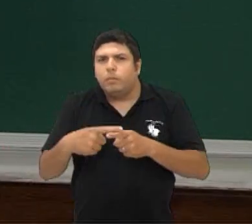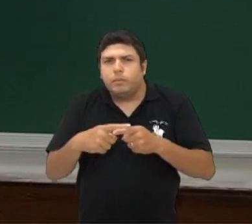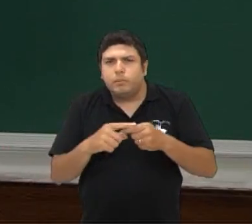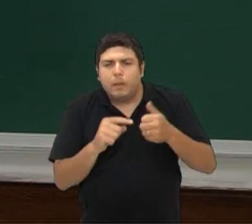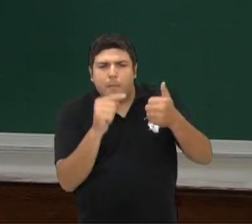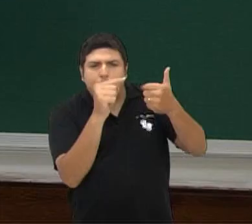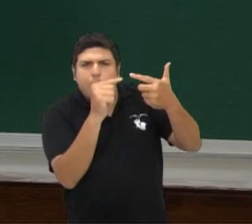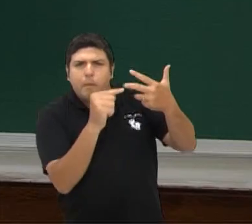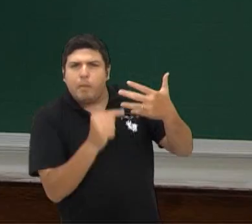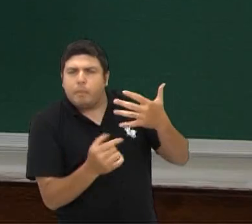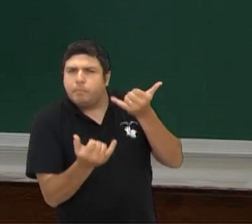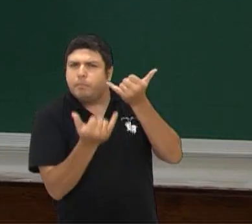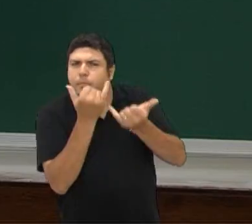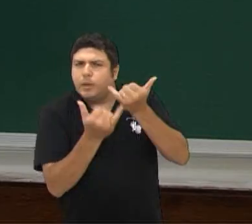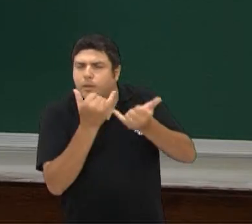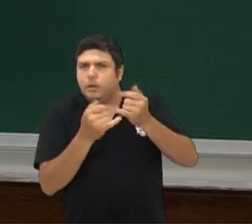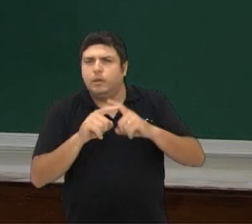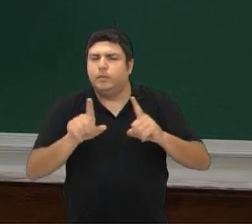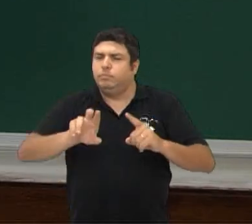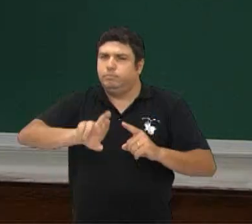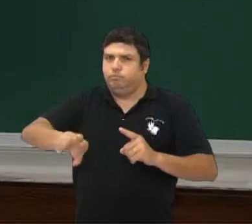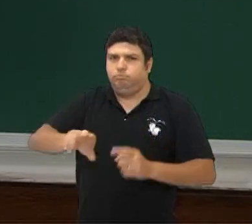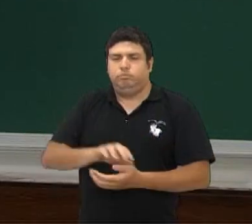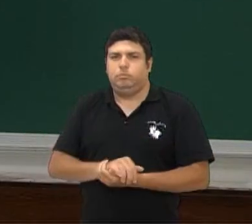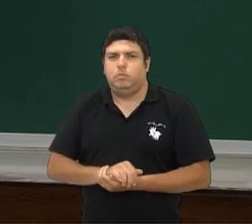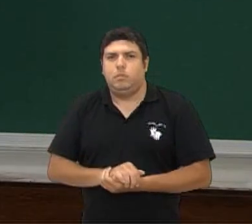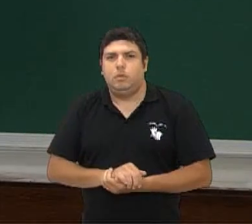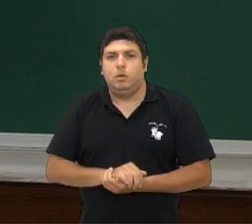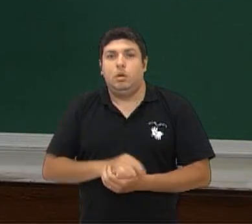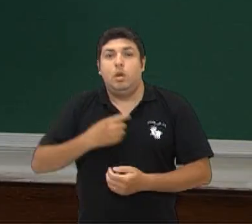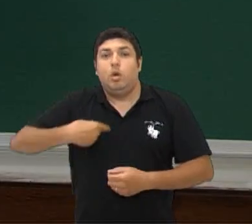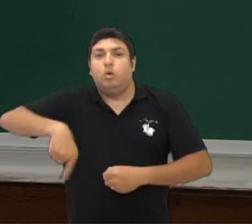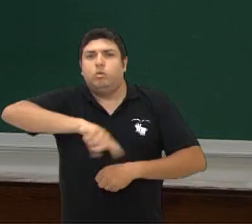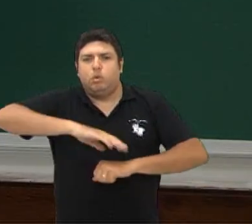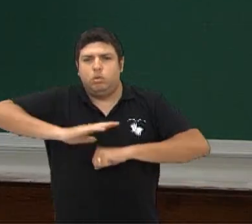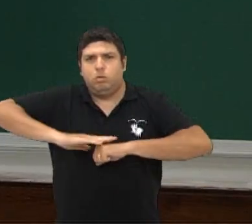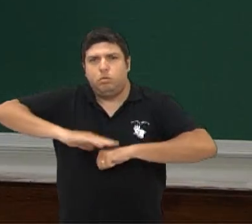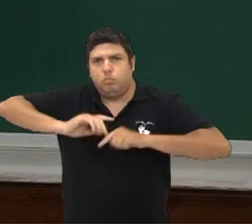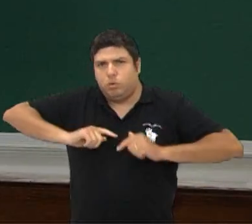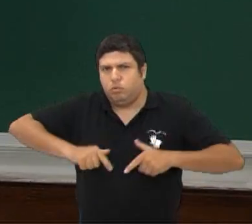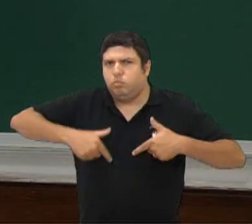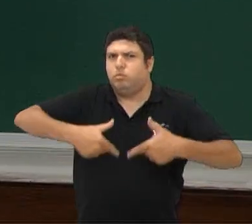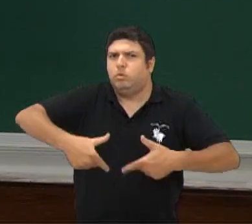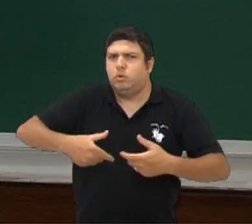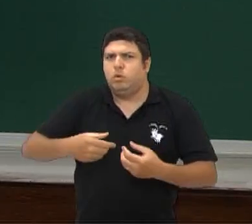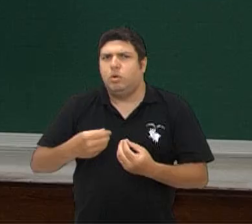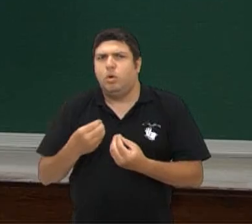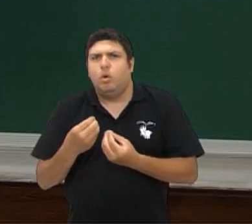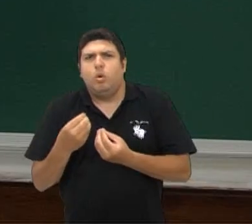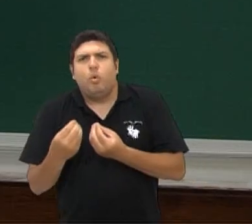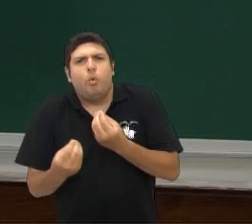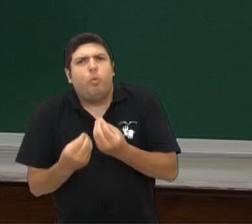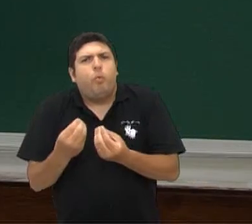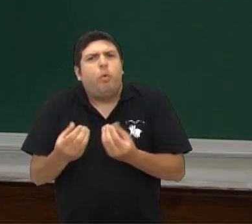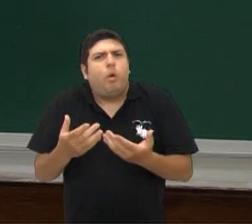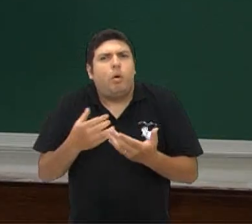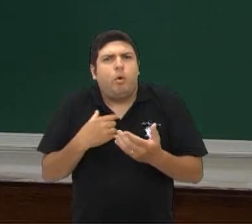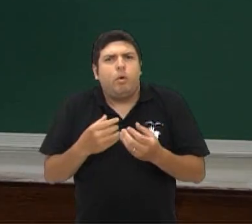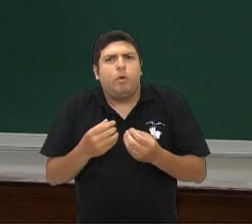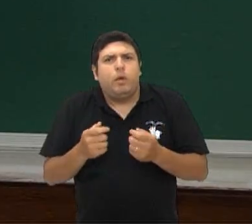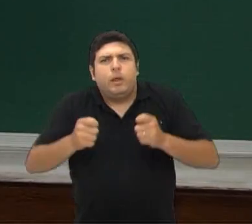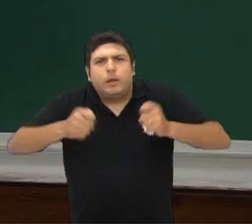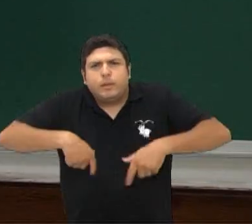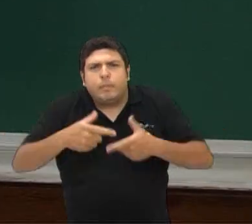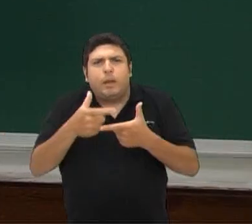muito parecidas, mas elas não são. Então, as nossas ações antrópicas, como é que elas alteram, como é que elas podem gerar a